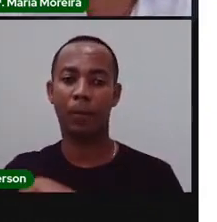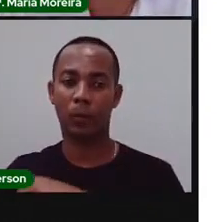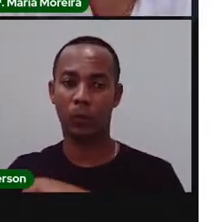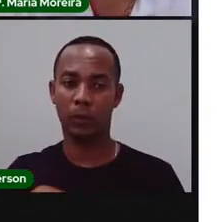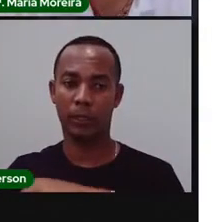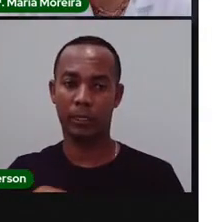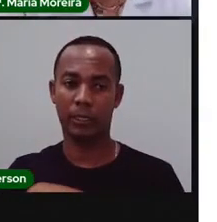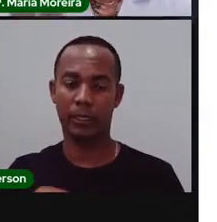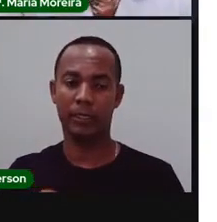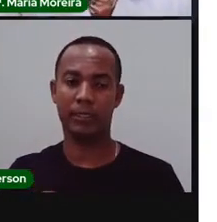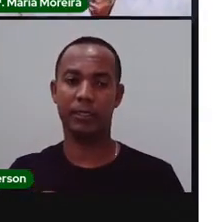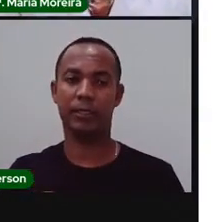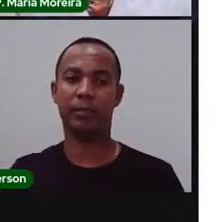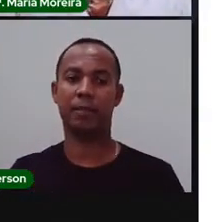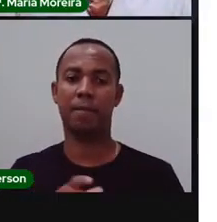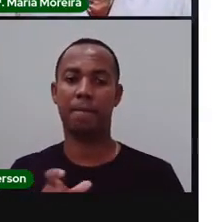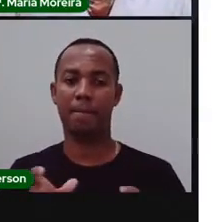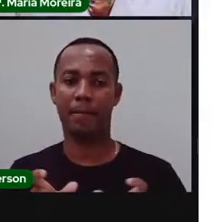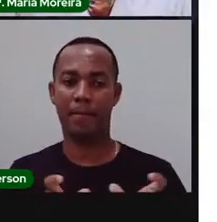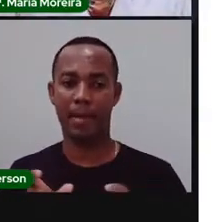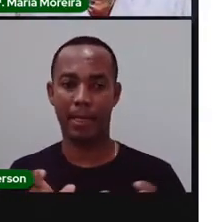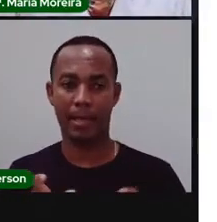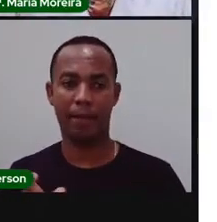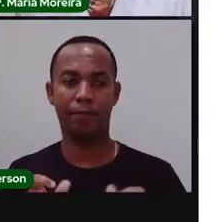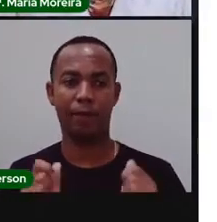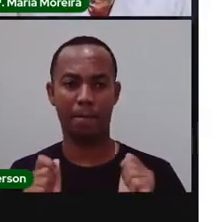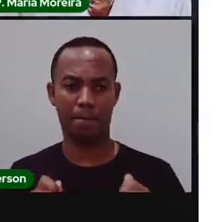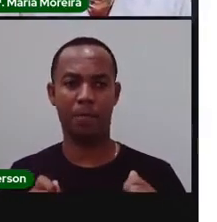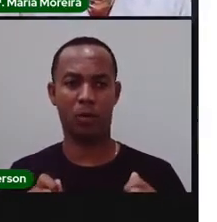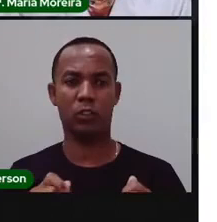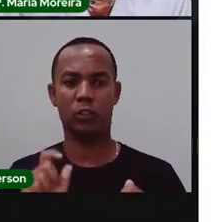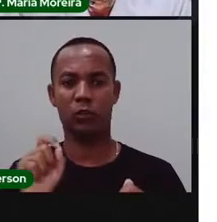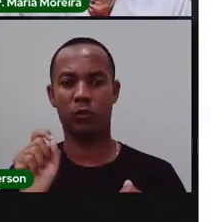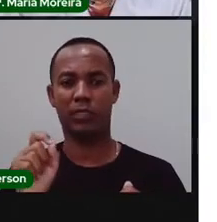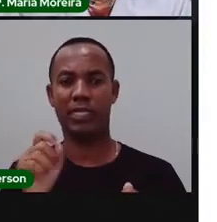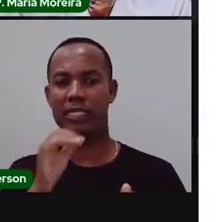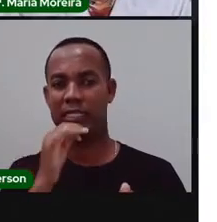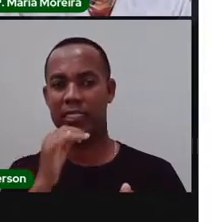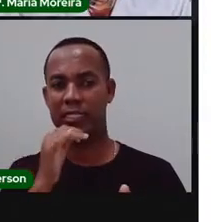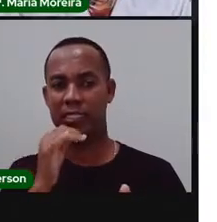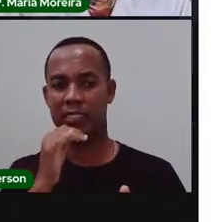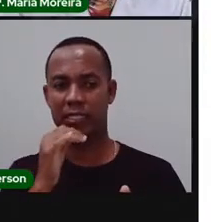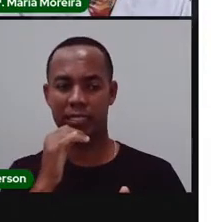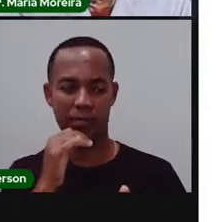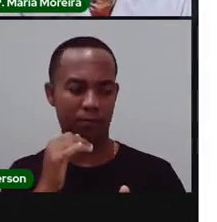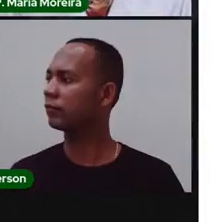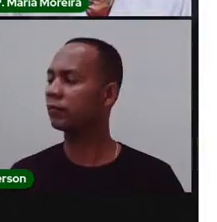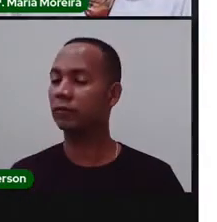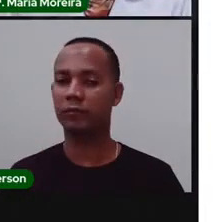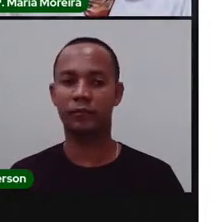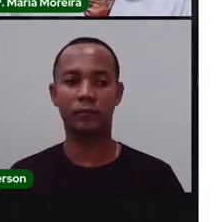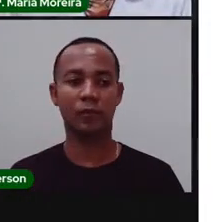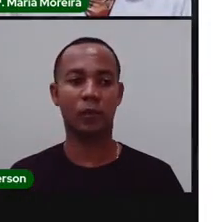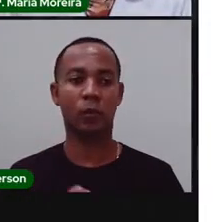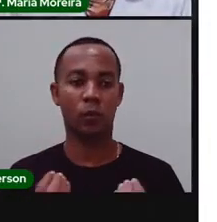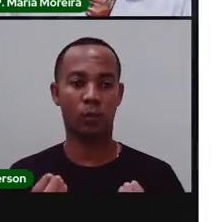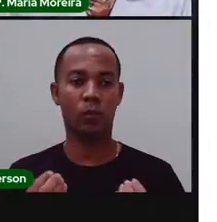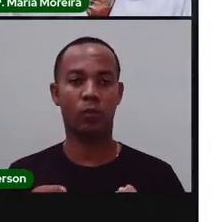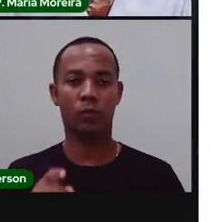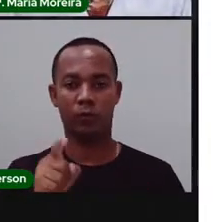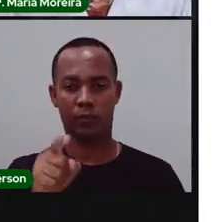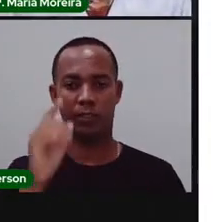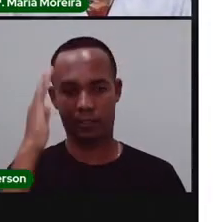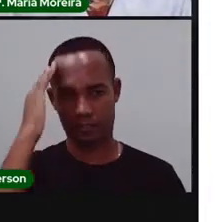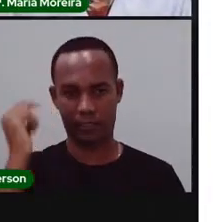podem se classificar de acordo com a sílaba tônica, tá? E como vocês